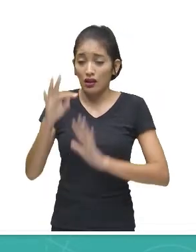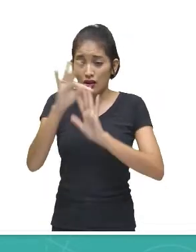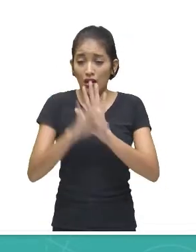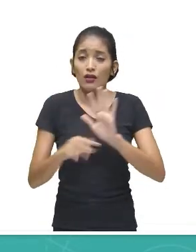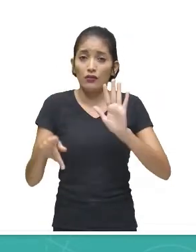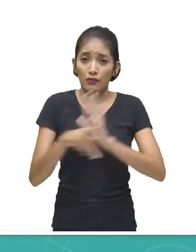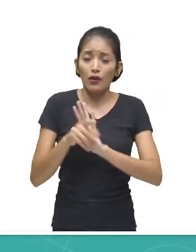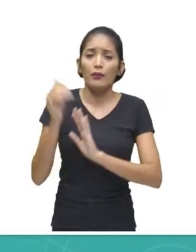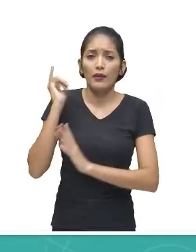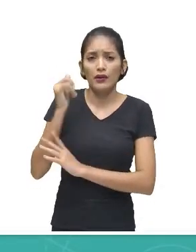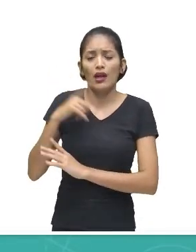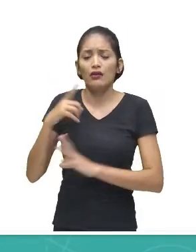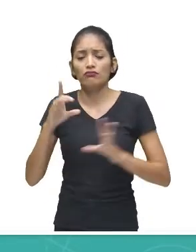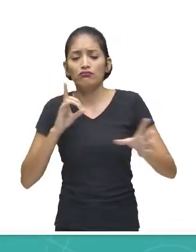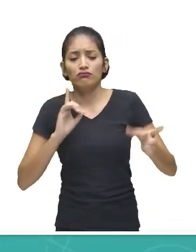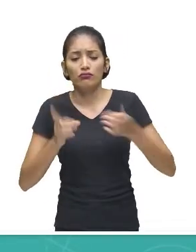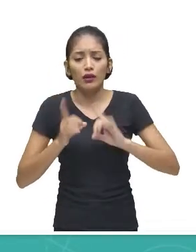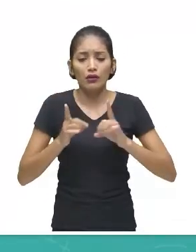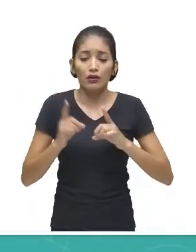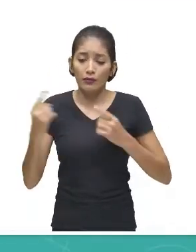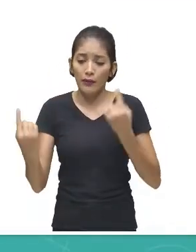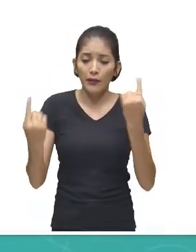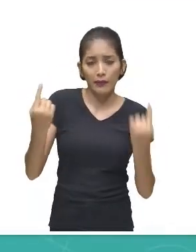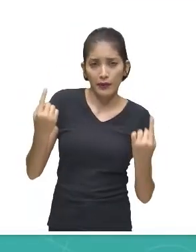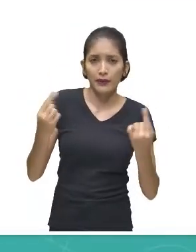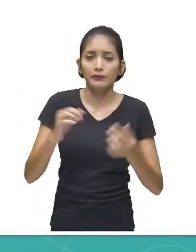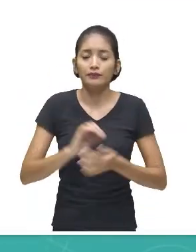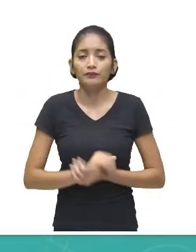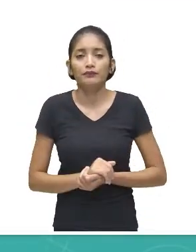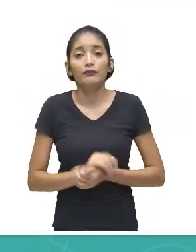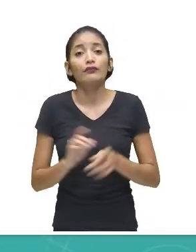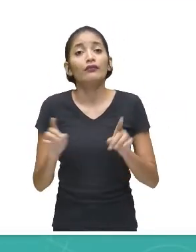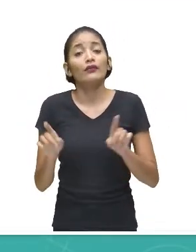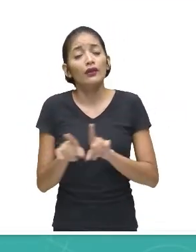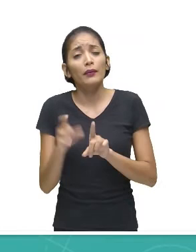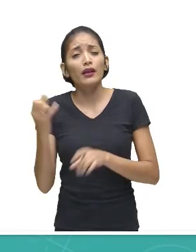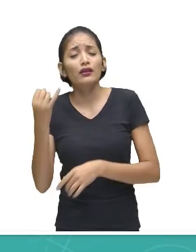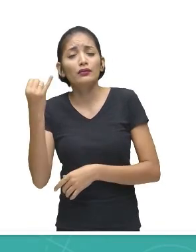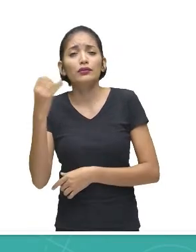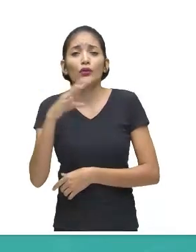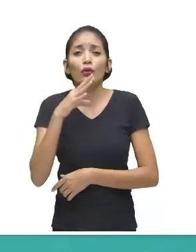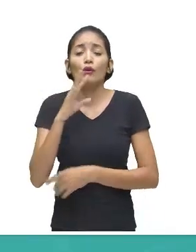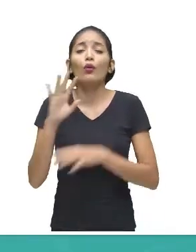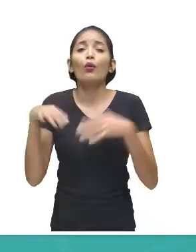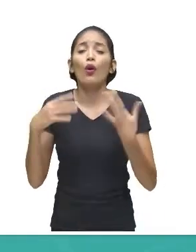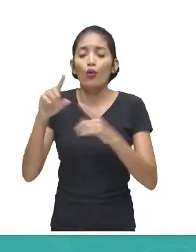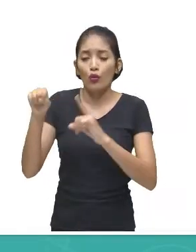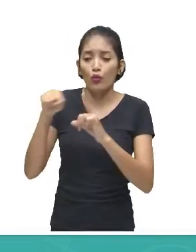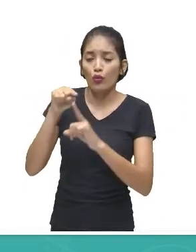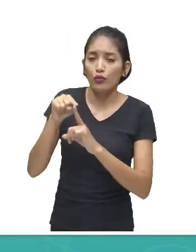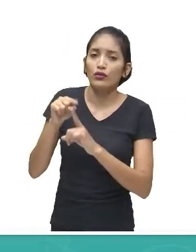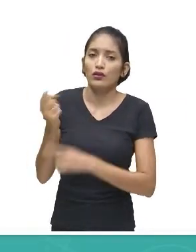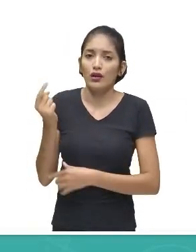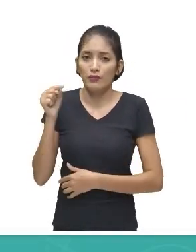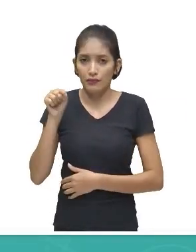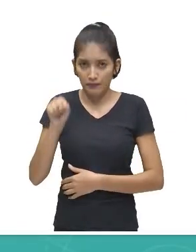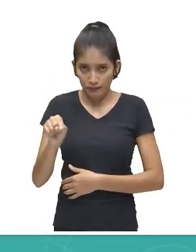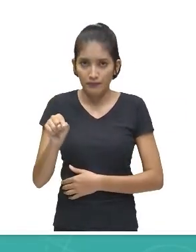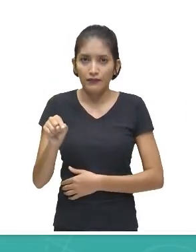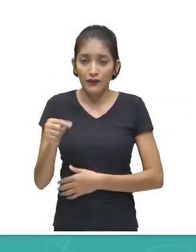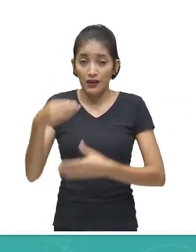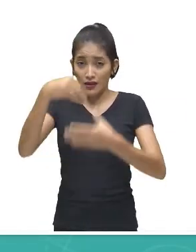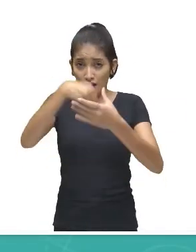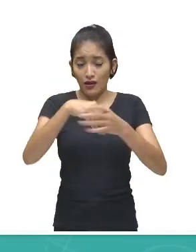ter o diálogo, a conversa entre os personagens, né? Então, é importante a gente conhecer a função da pontuação